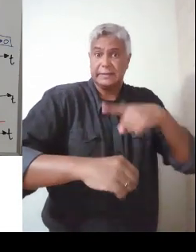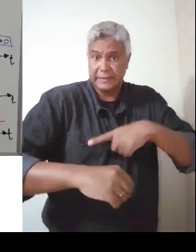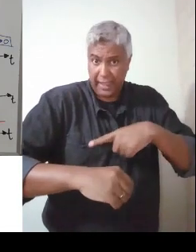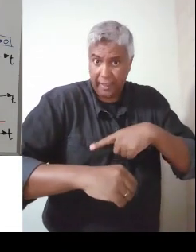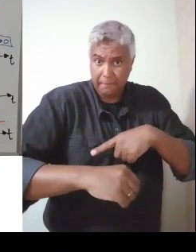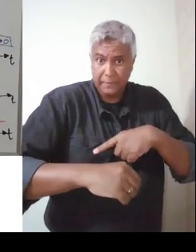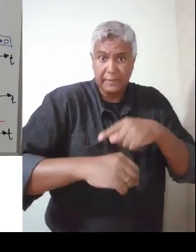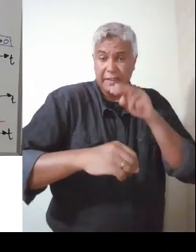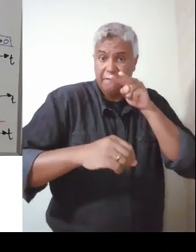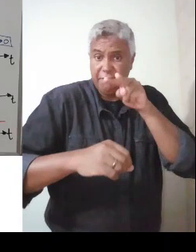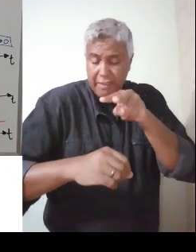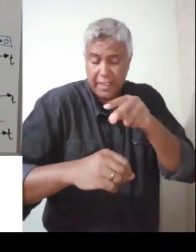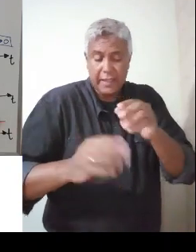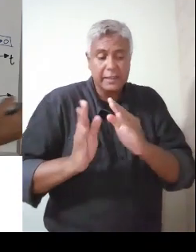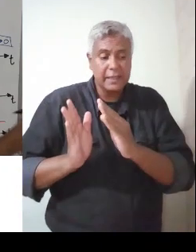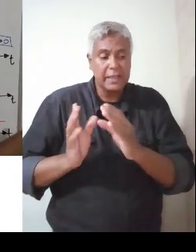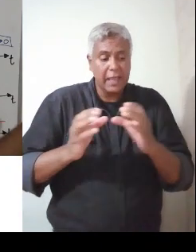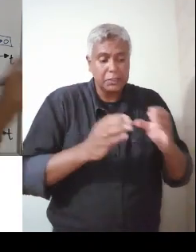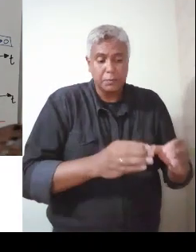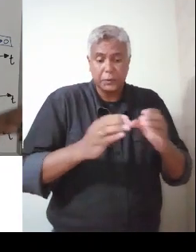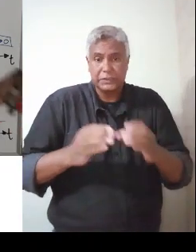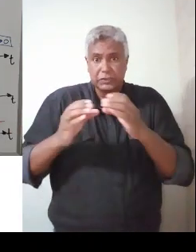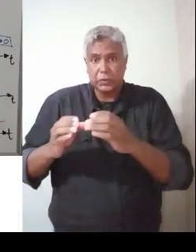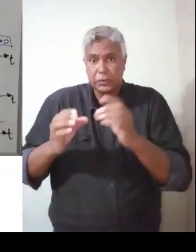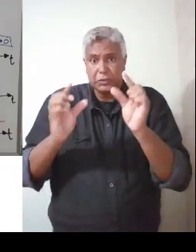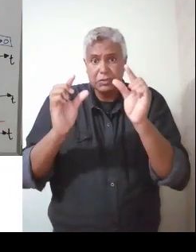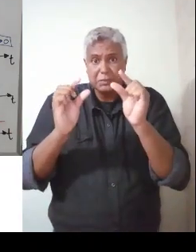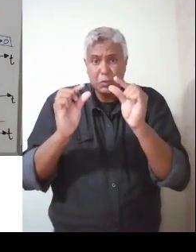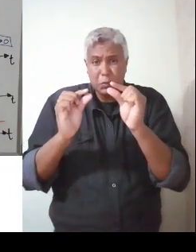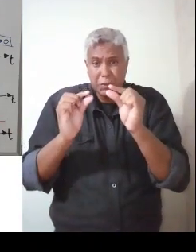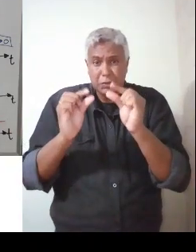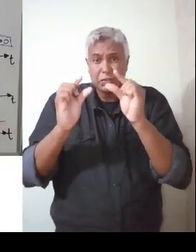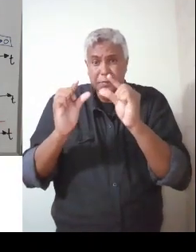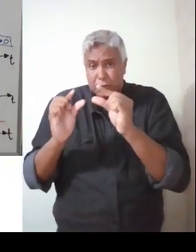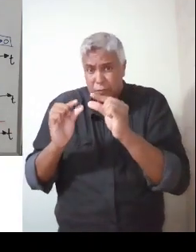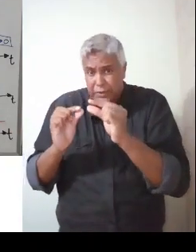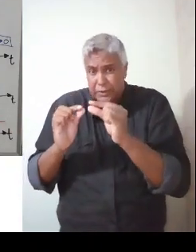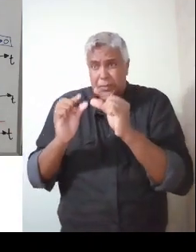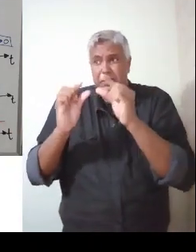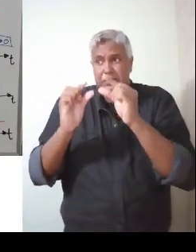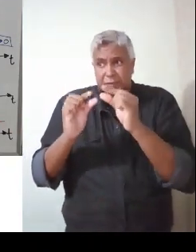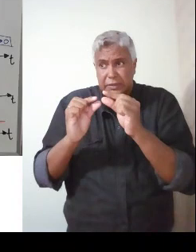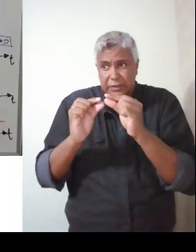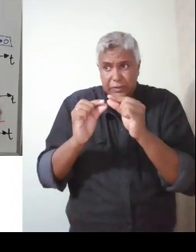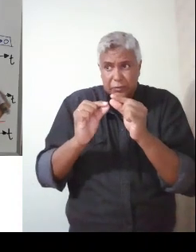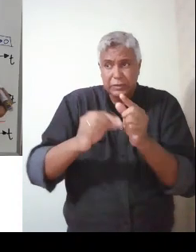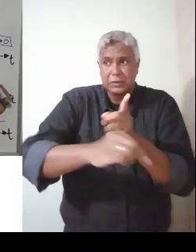estão diminuindo. O movimento está voltando em relação